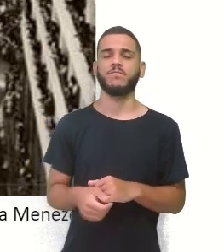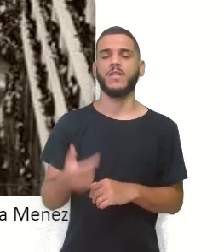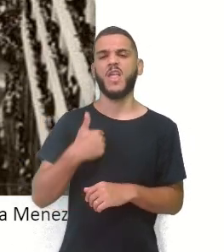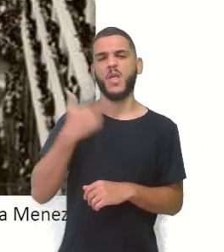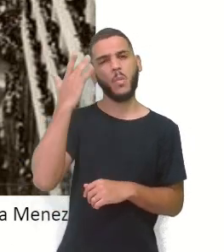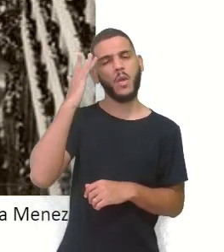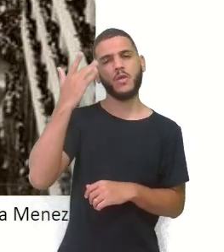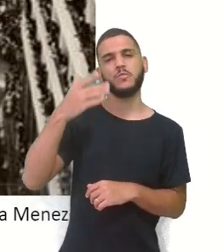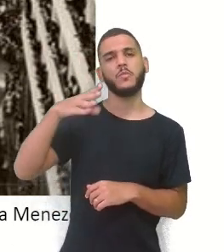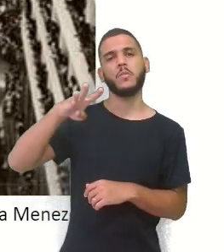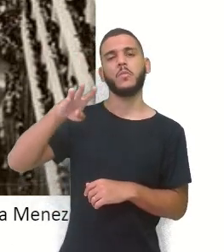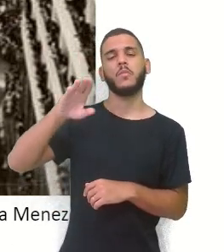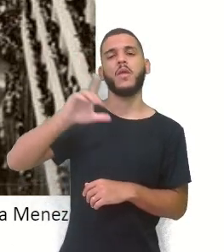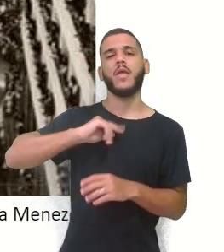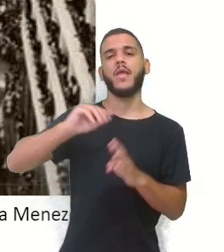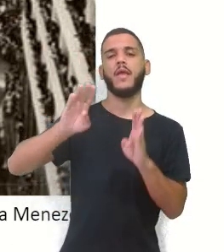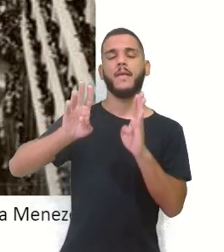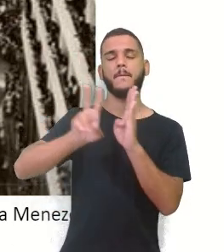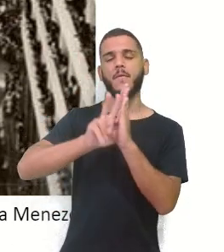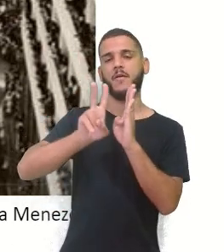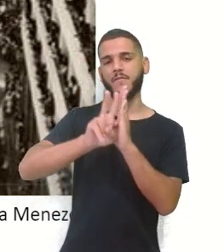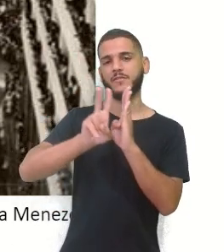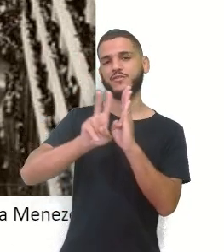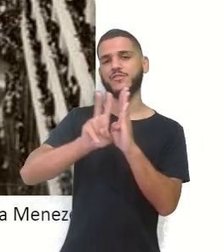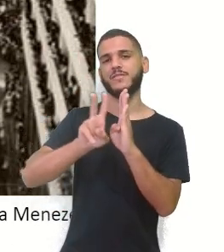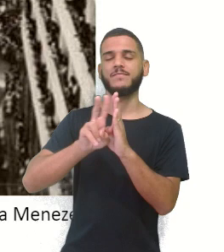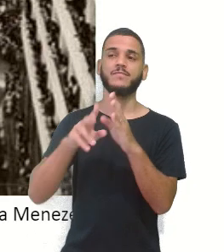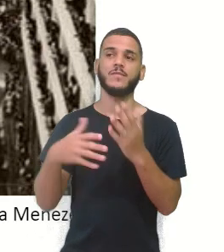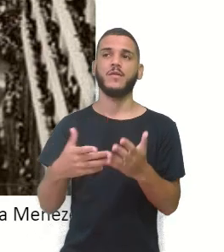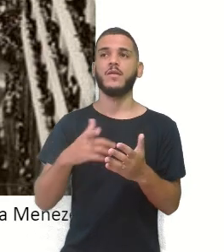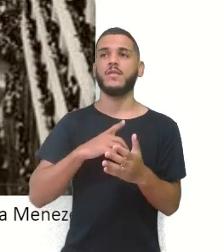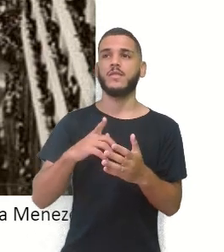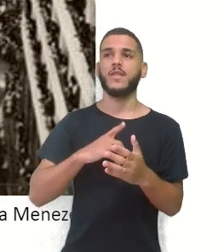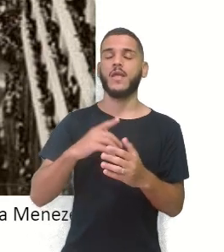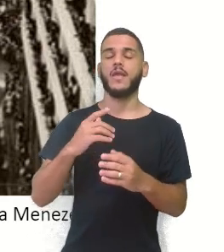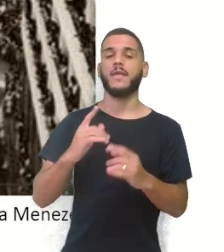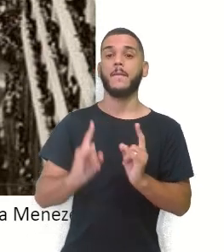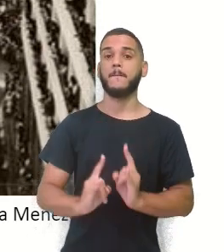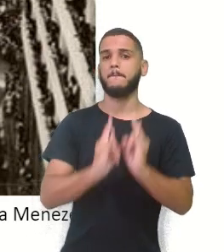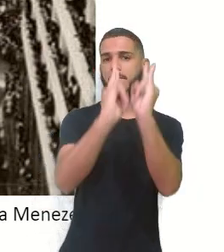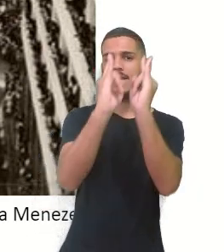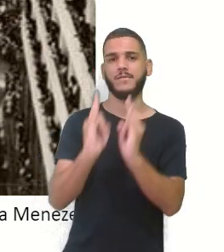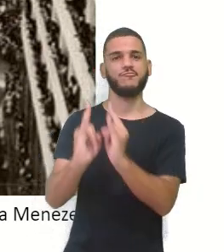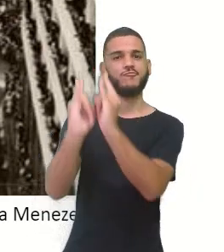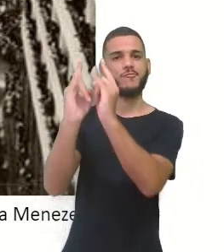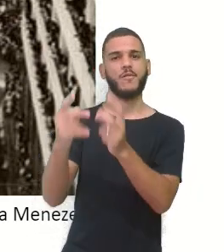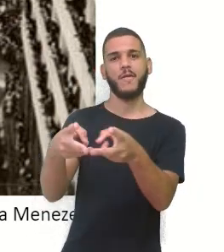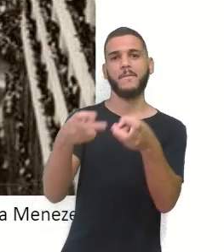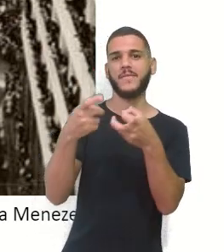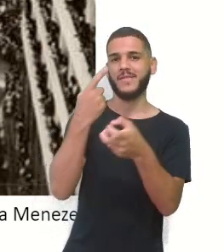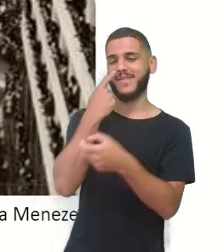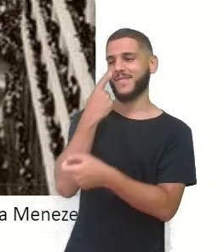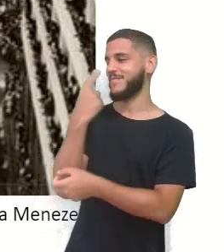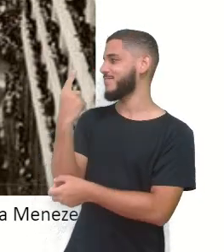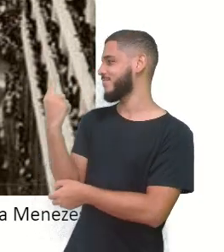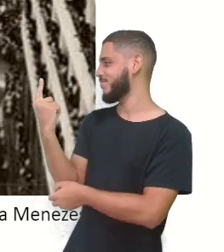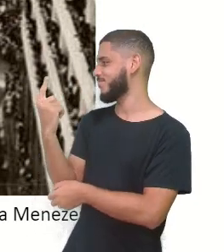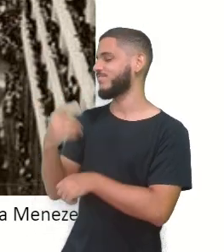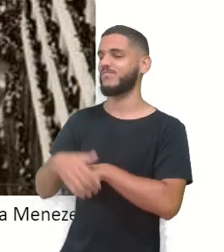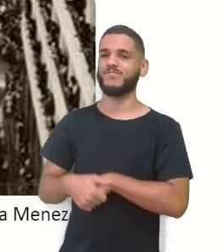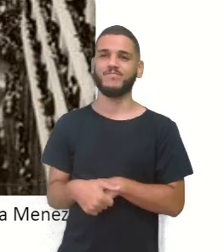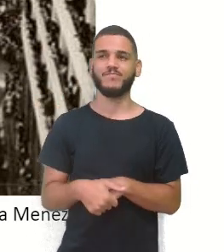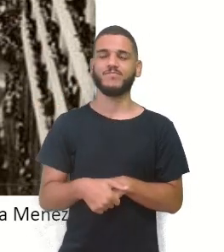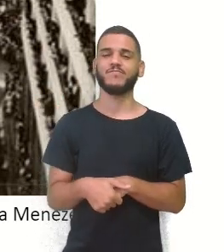Acho que é essa. E fica lá na frente, né? Alguns prédios a gente já pode identificar que hoje, mas